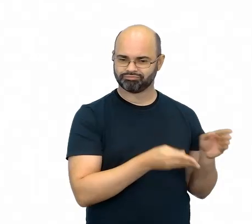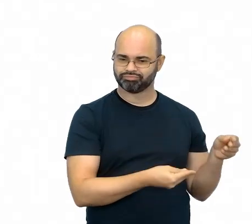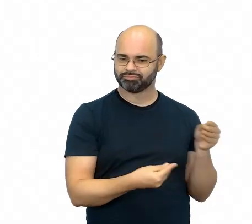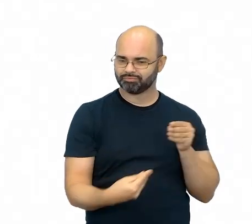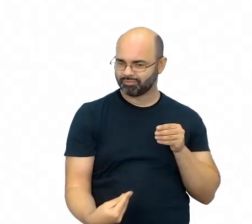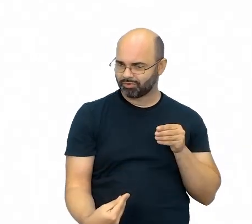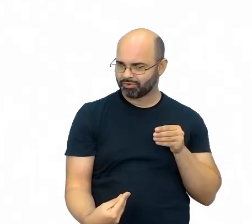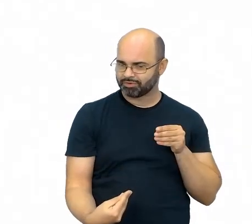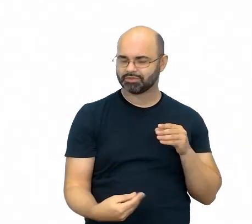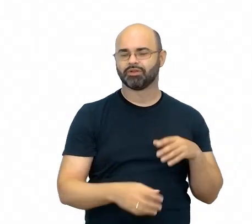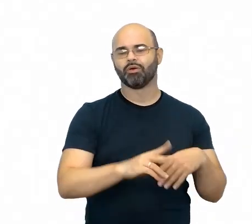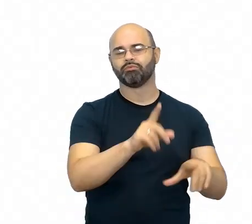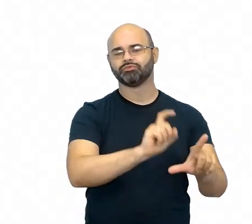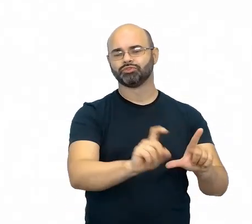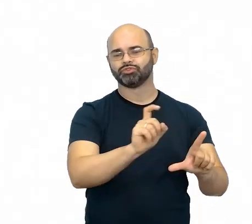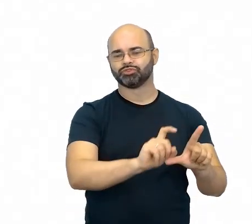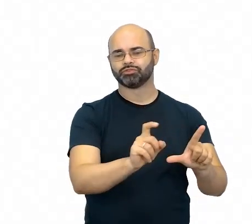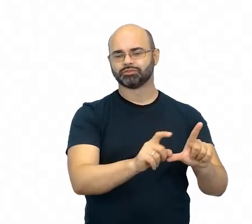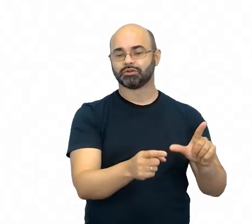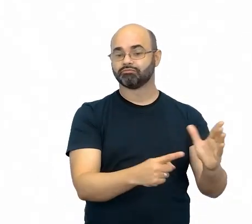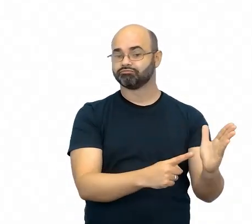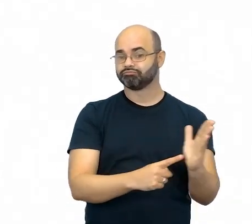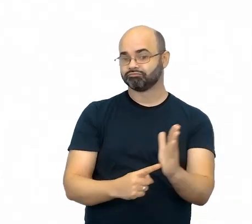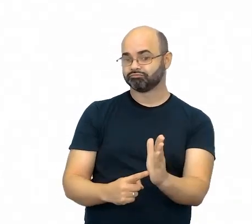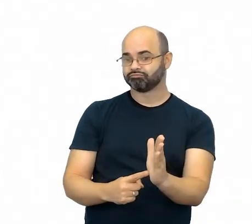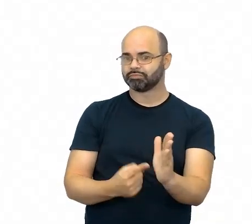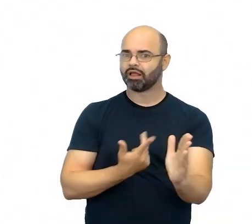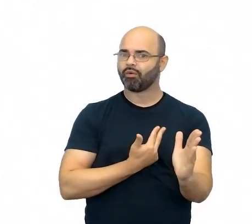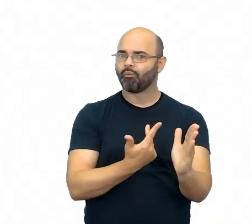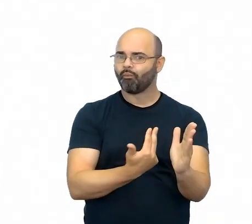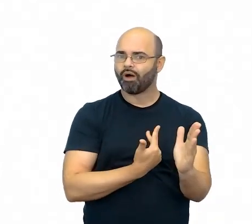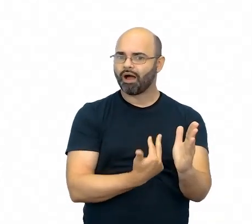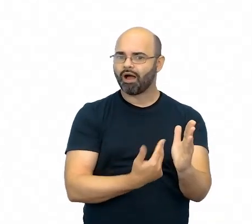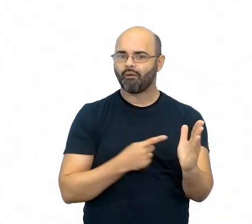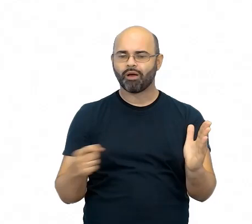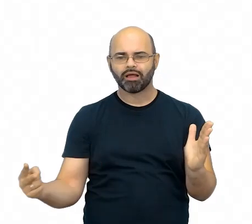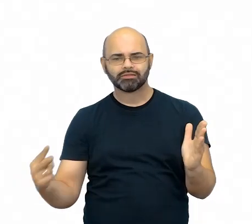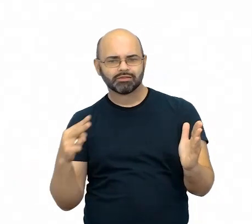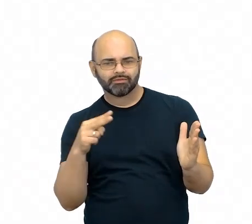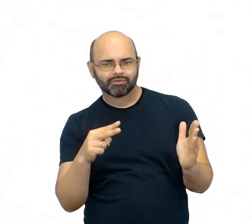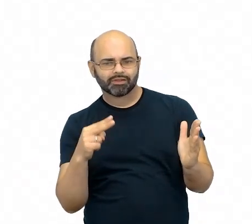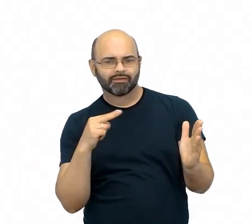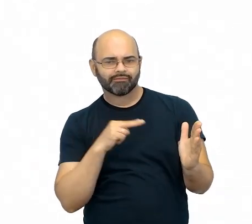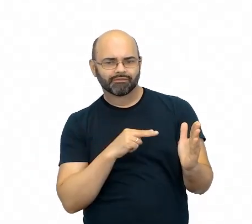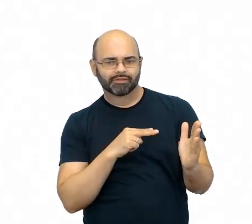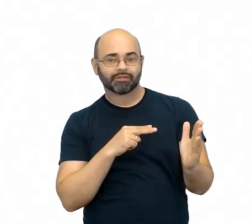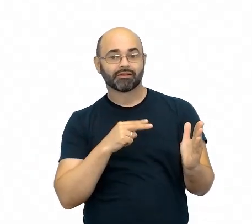digital. Em suas versões impressas e digitais.